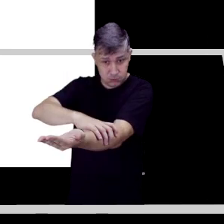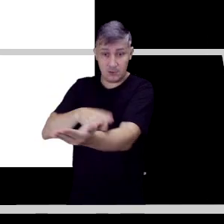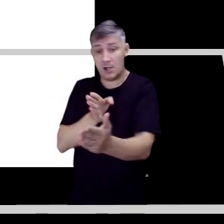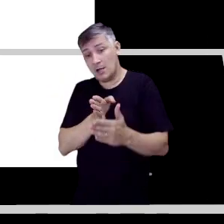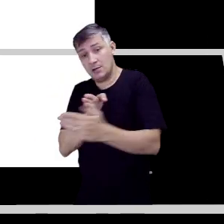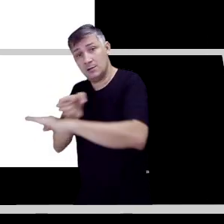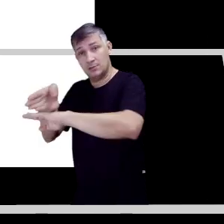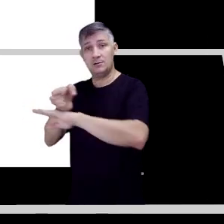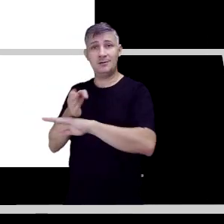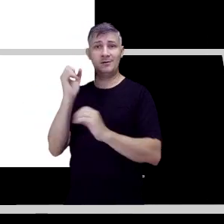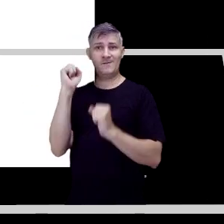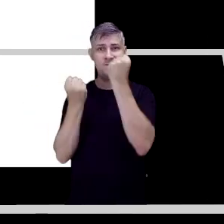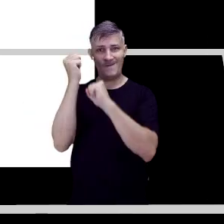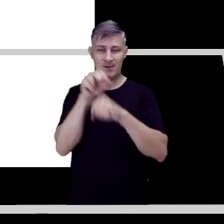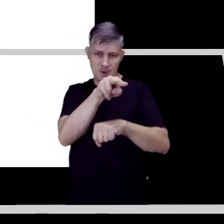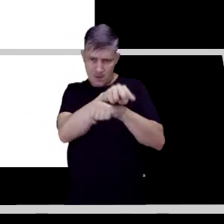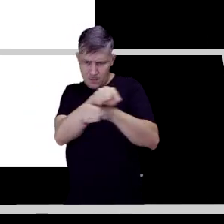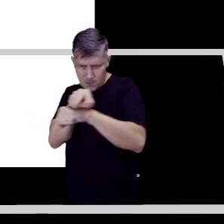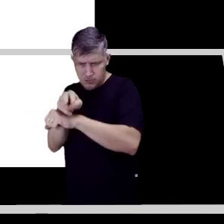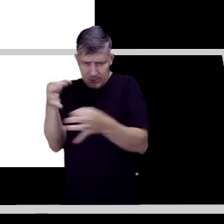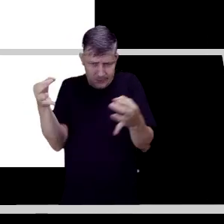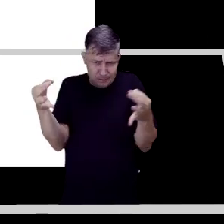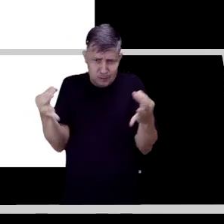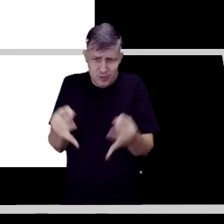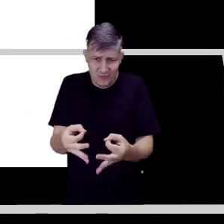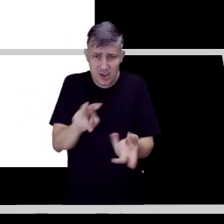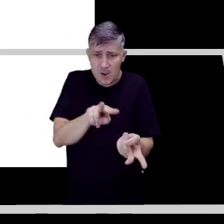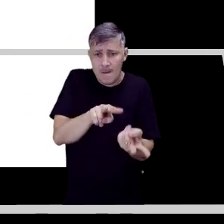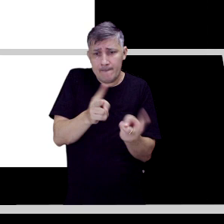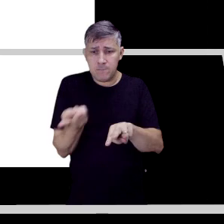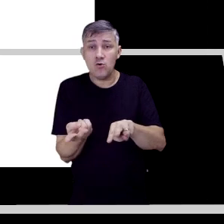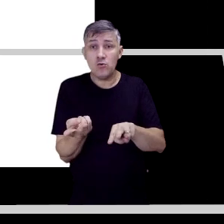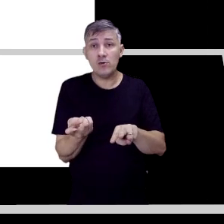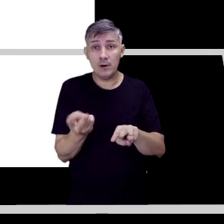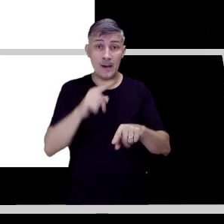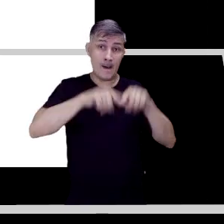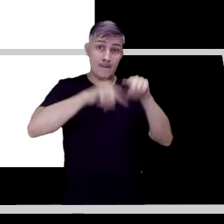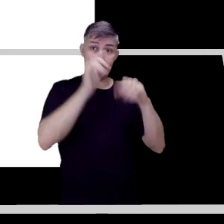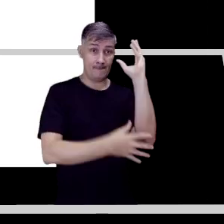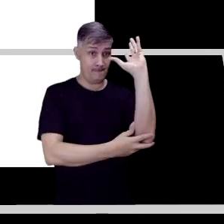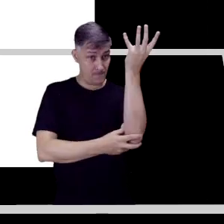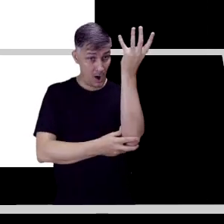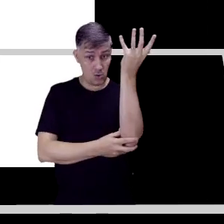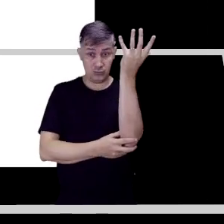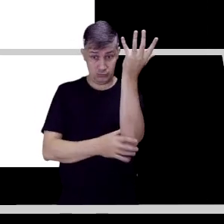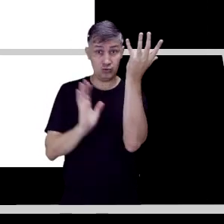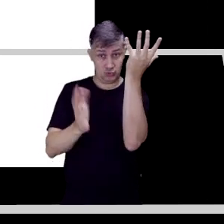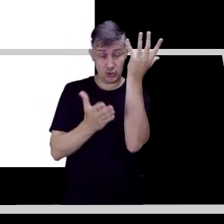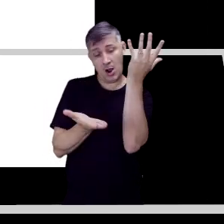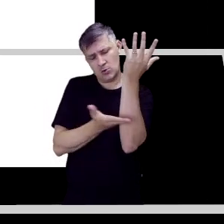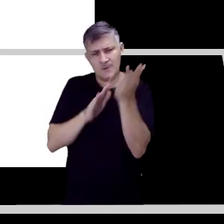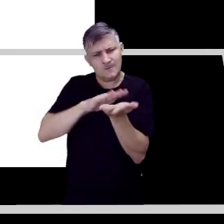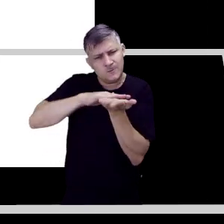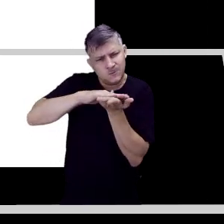o tronco da madeira para a fábrica, o monitoramento preciso da transformação dessa madeira natural em uma